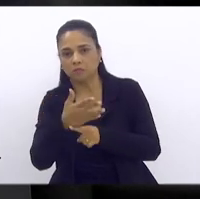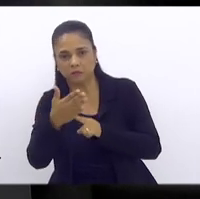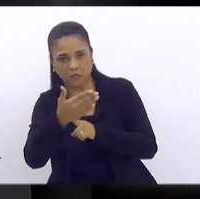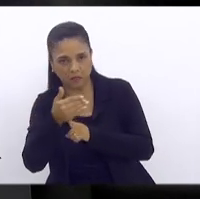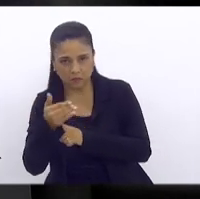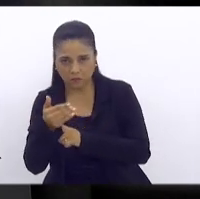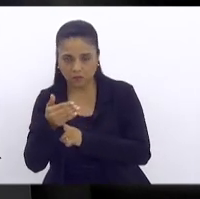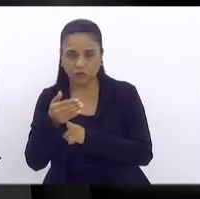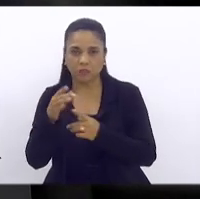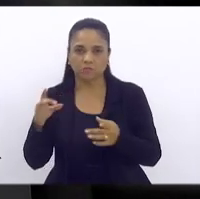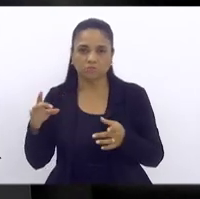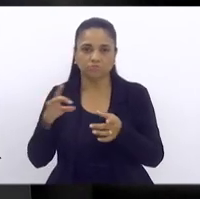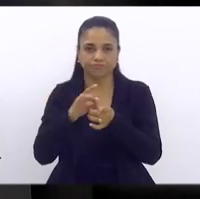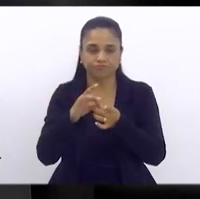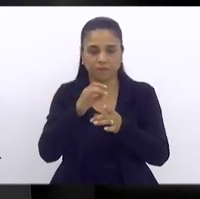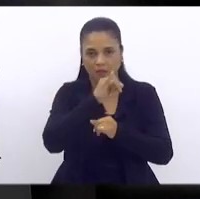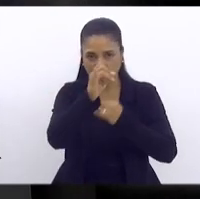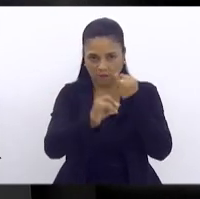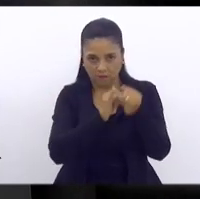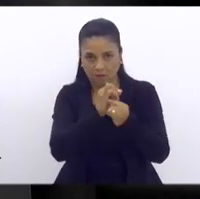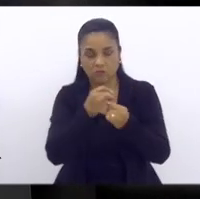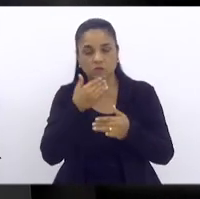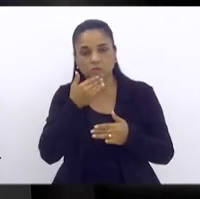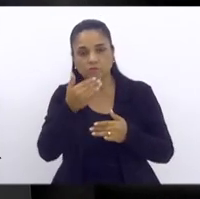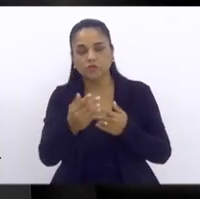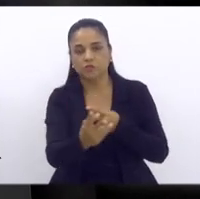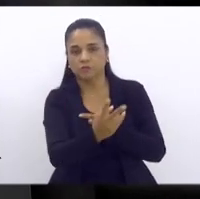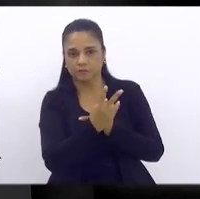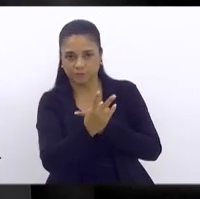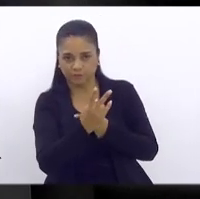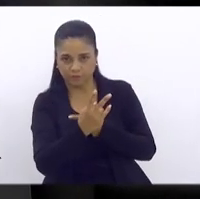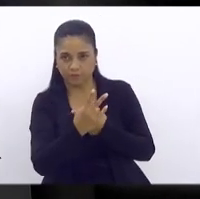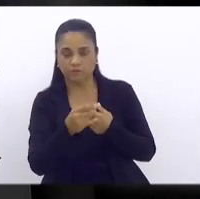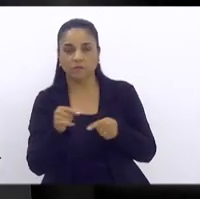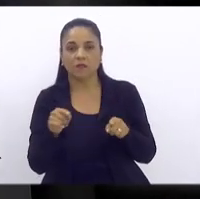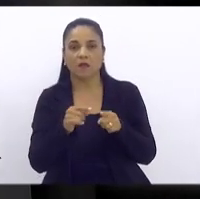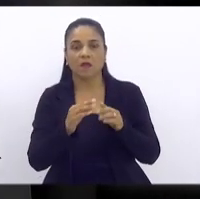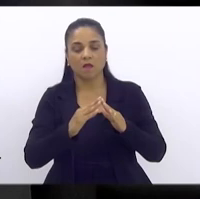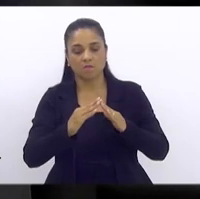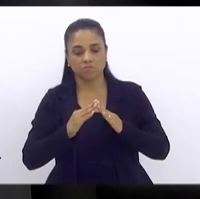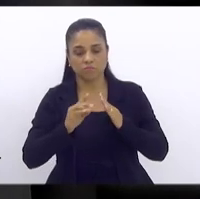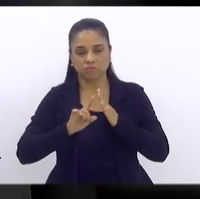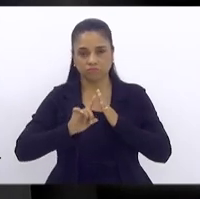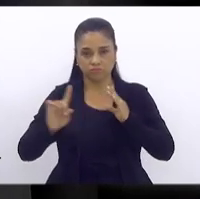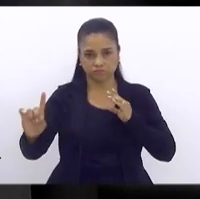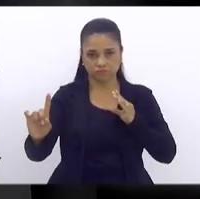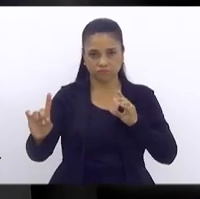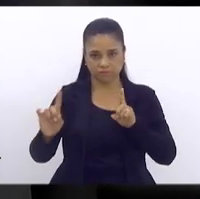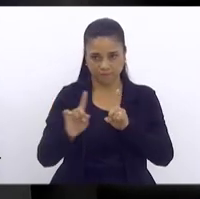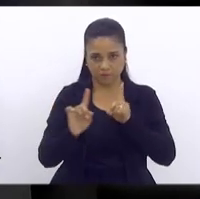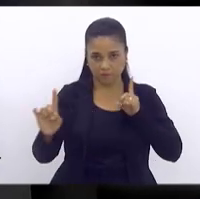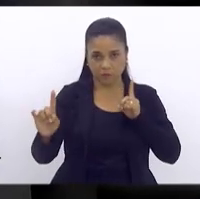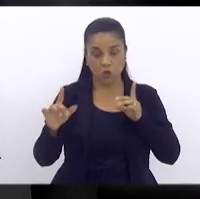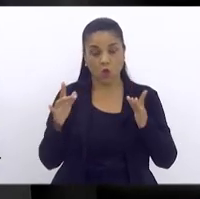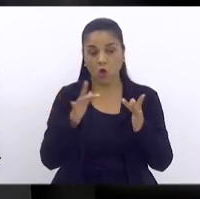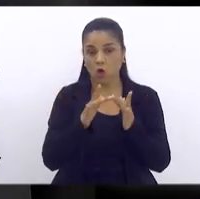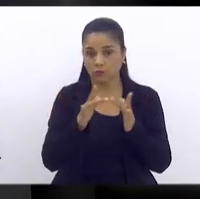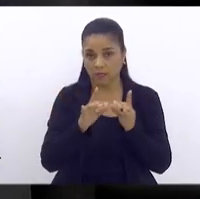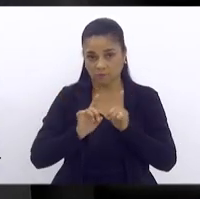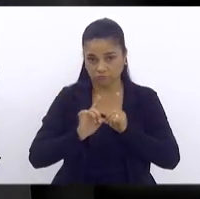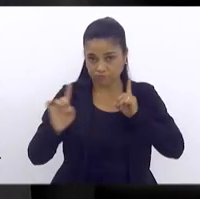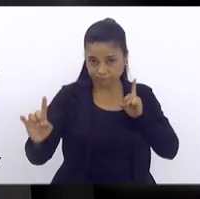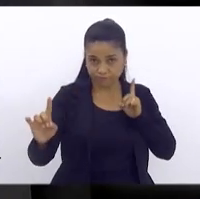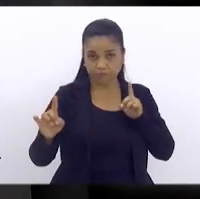já pedir a medida protetiva de urgência. Então, por exemplo, afastamento do agressor do lar, a proibição de contato. Então, isso é interessante para o tema de